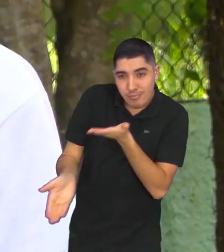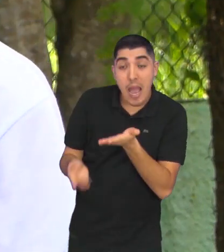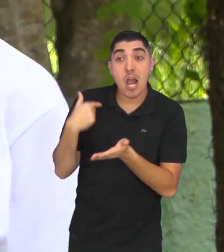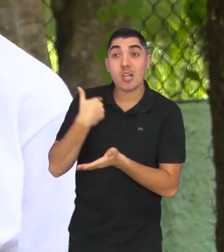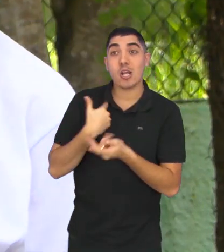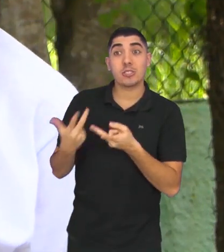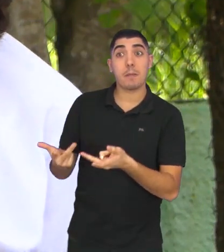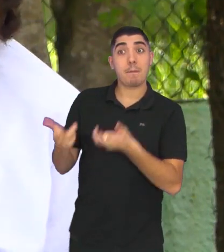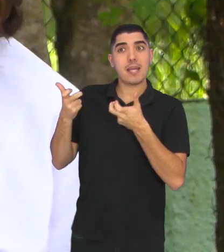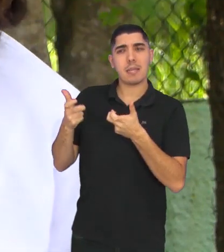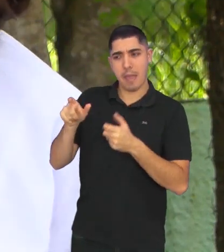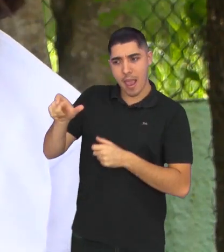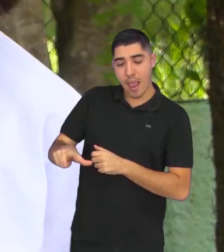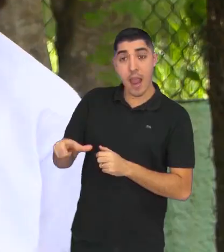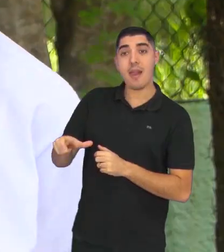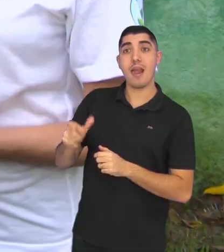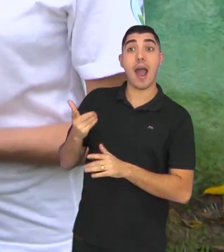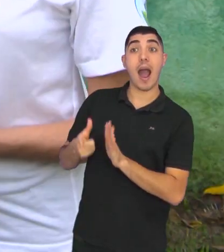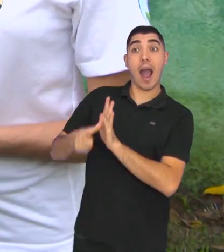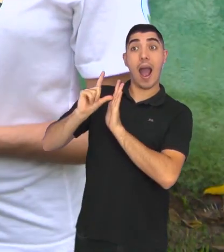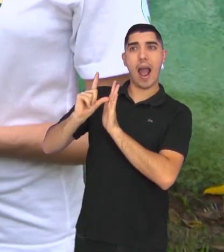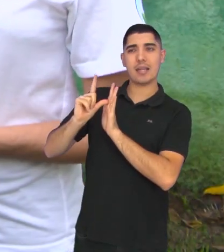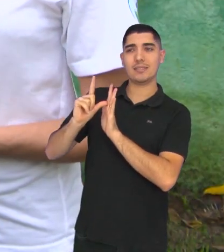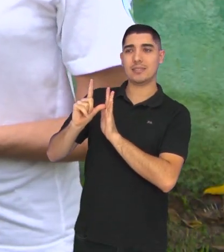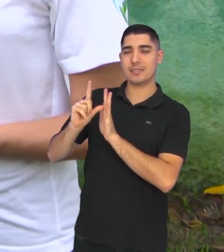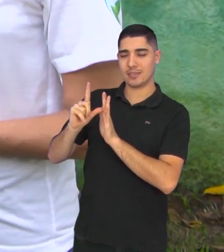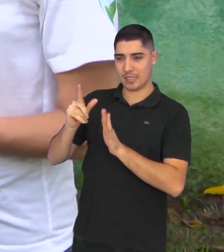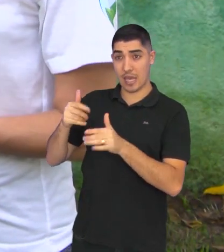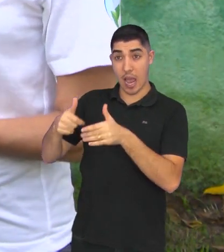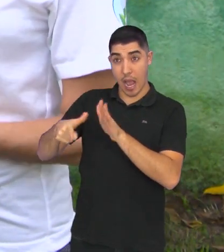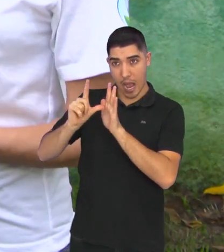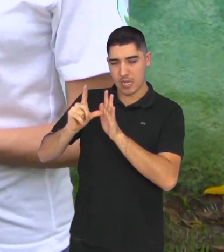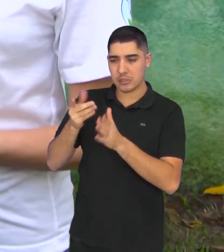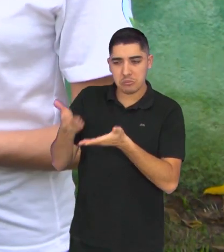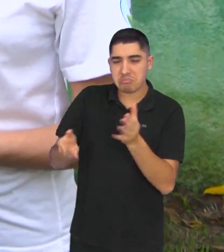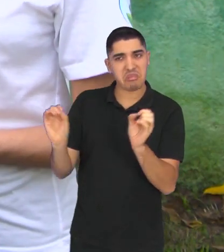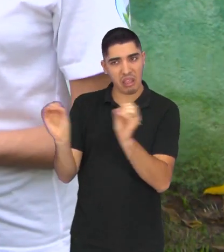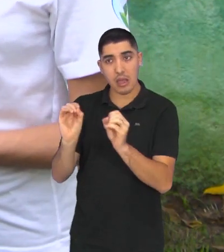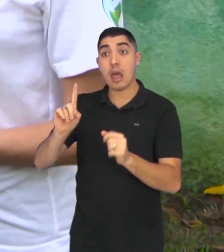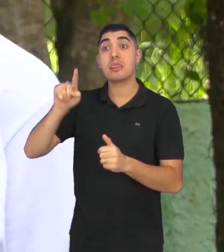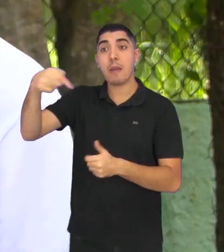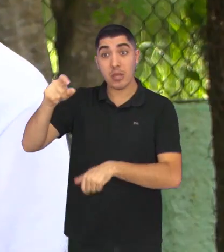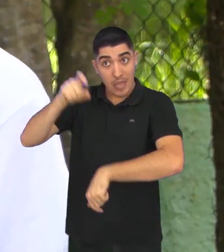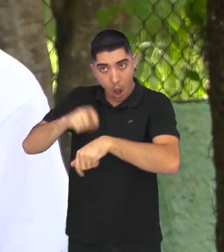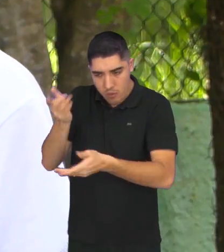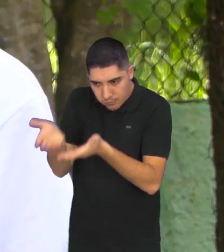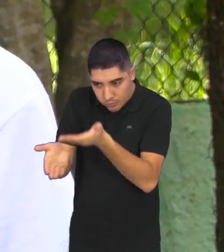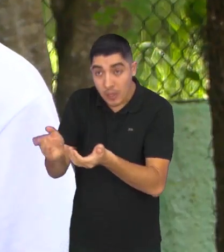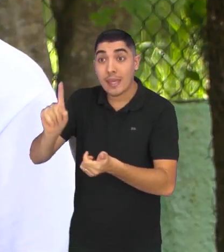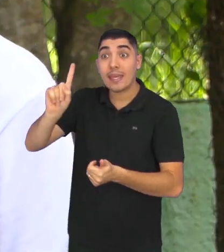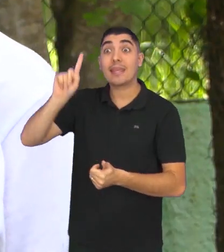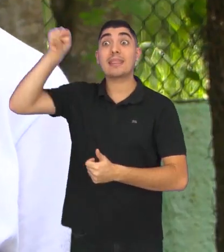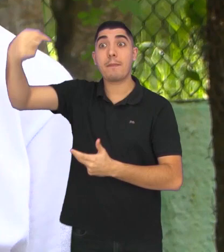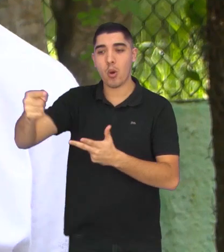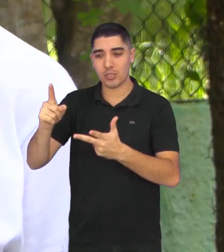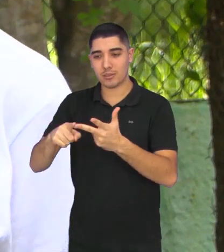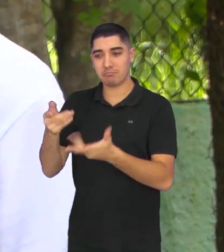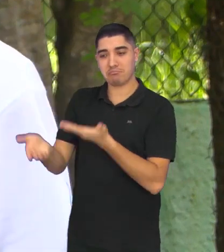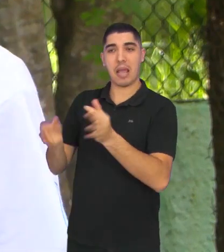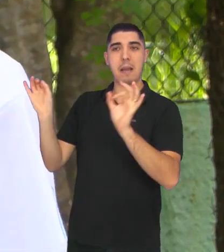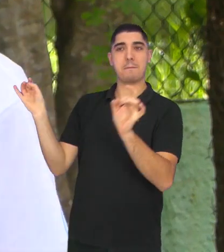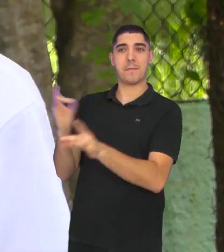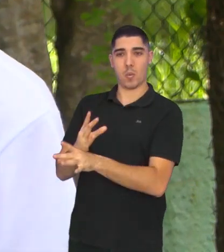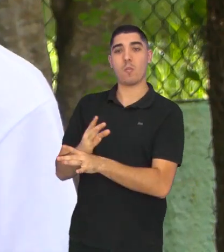observa o antes-enriquecimento, observa o animal durante o enriquecimento e pós-enriquecimento. Aí a gente